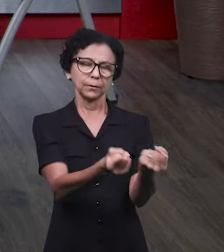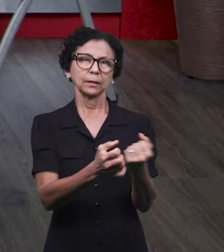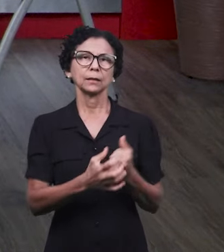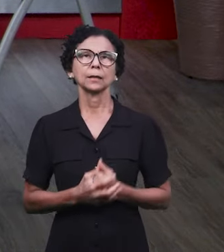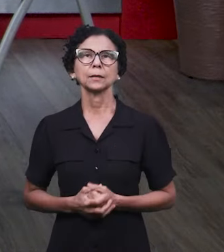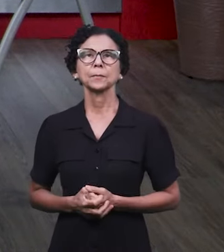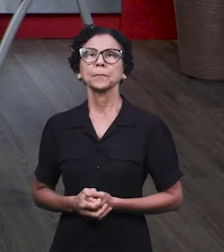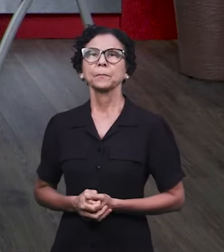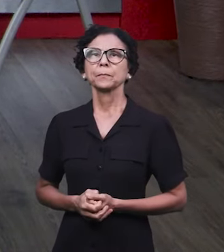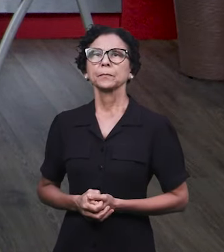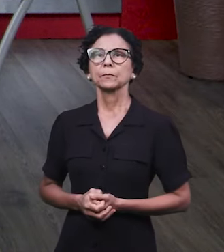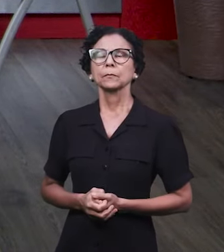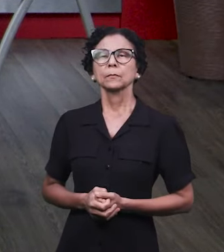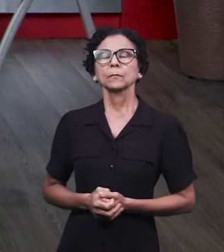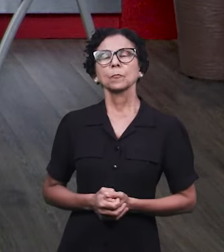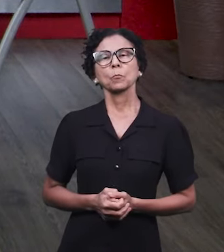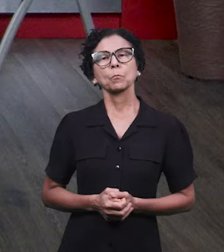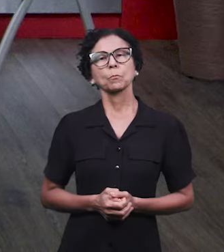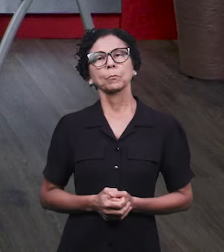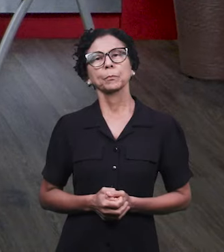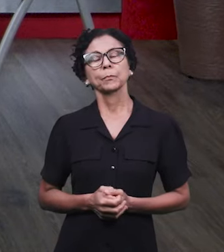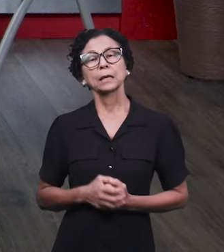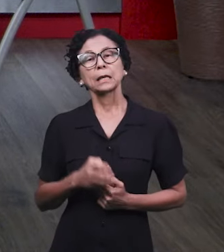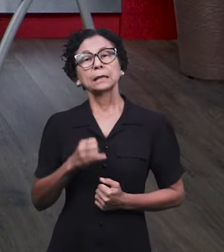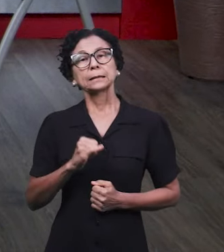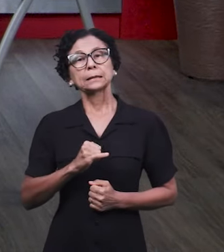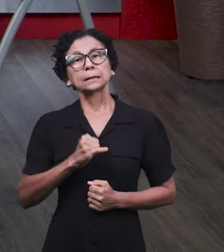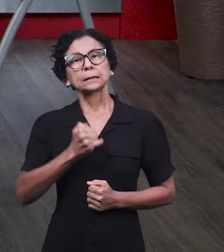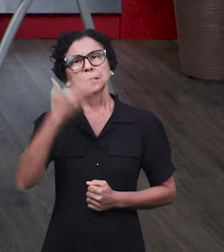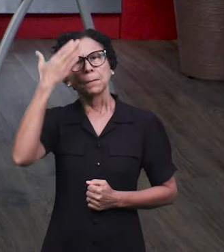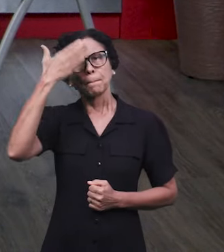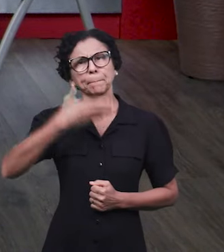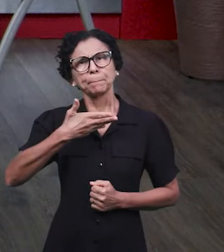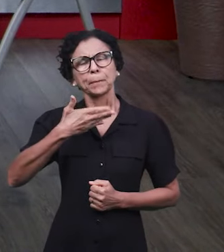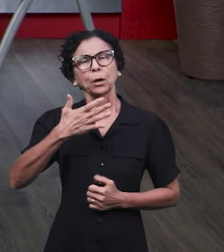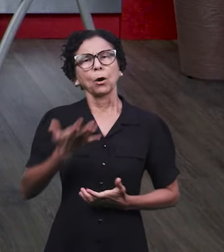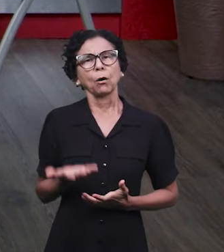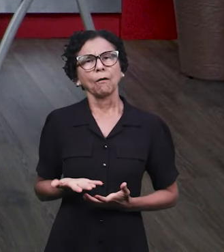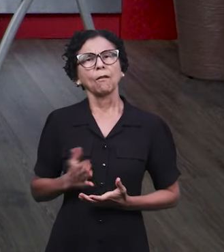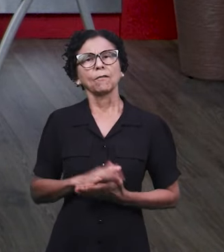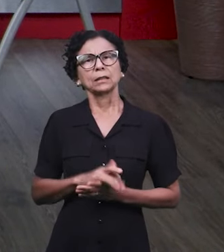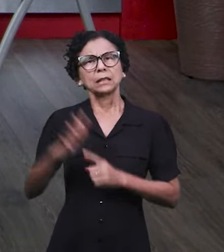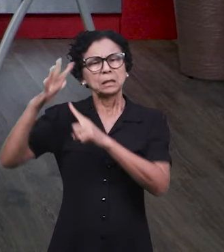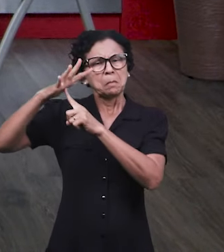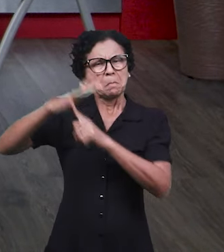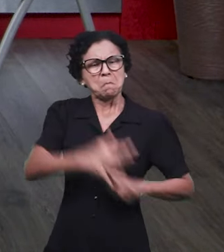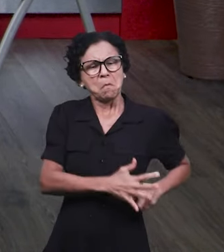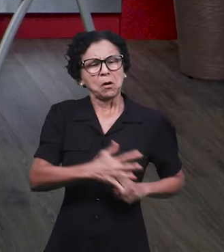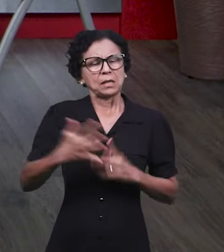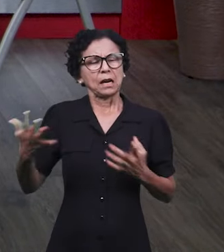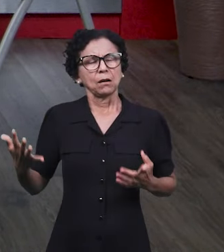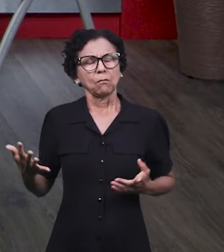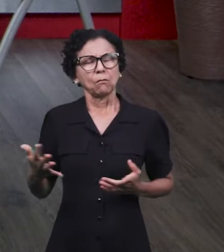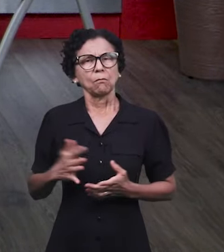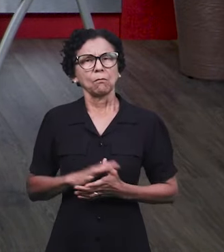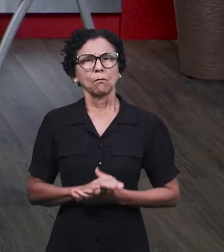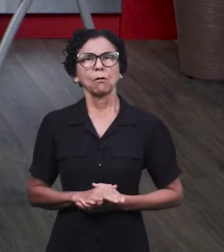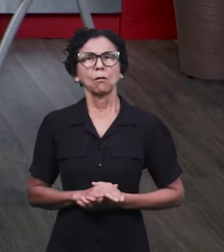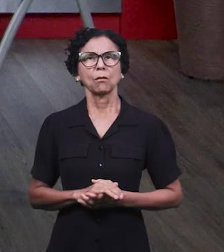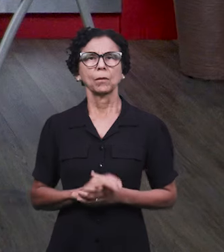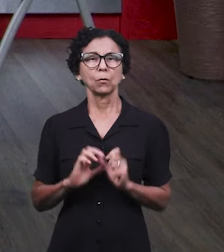reparação civil né caso se comprove que ela teve ali um dano moral né ela teve a sua moral atingida não só ela